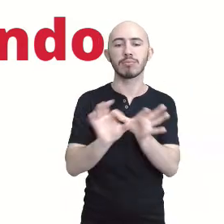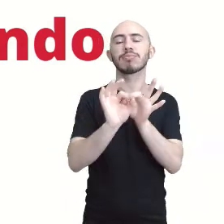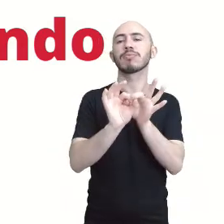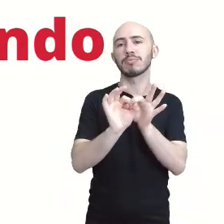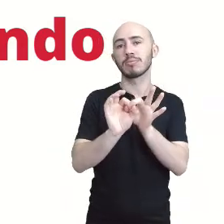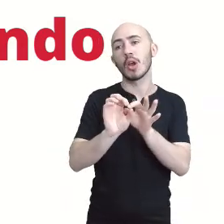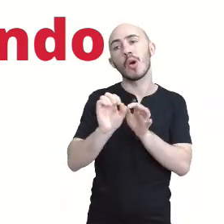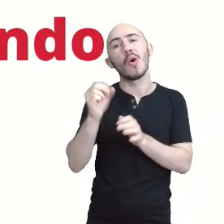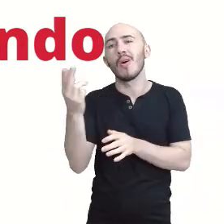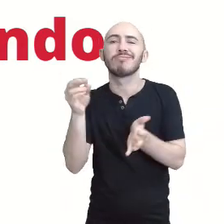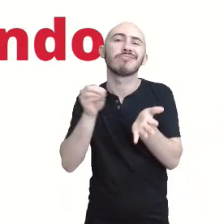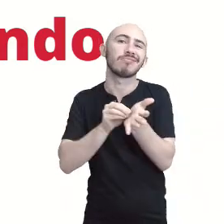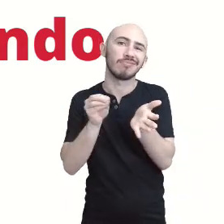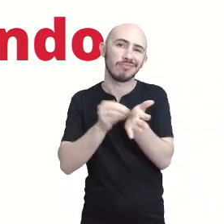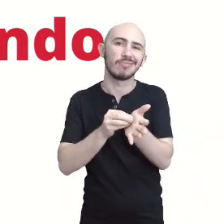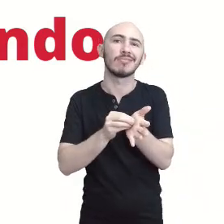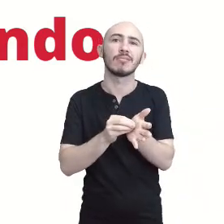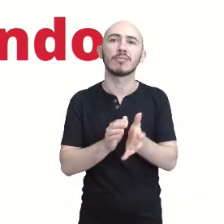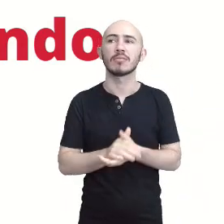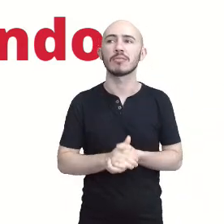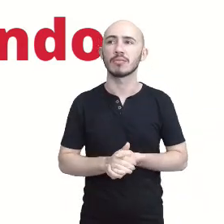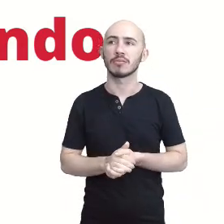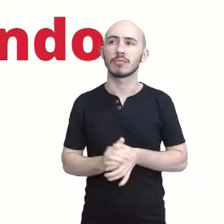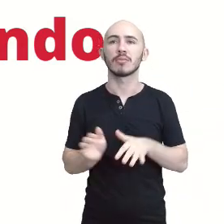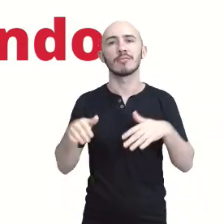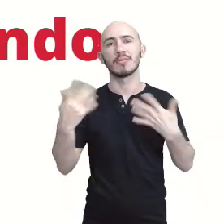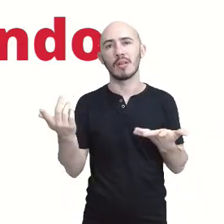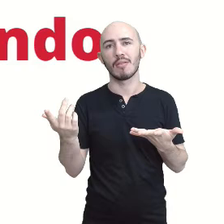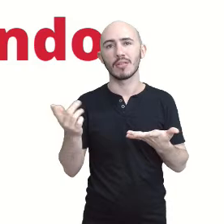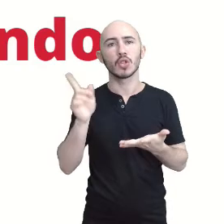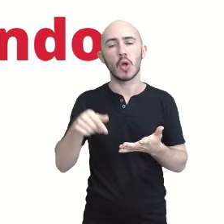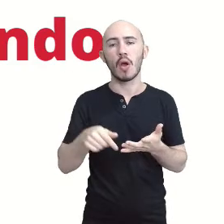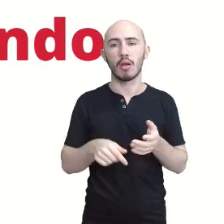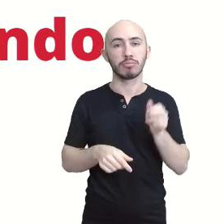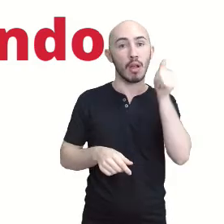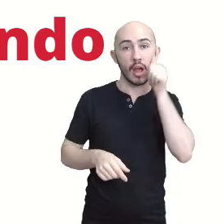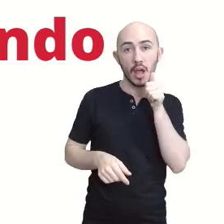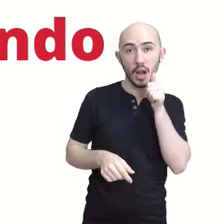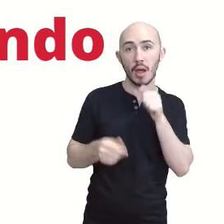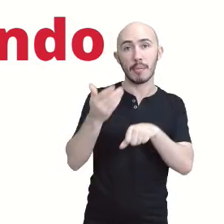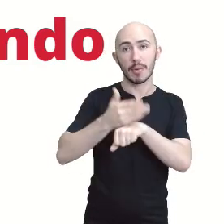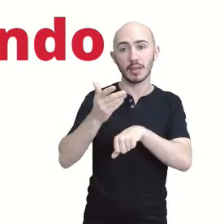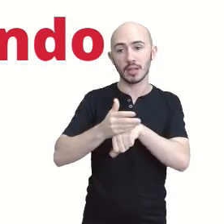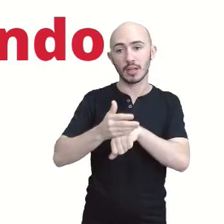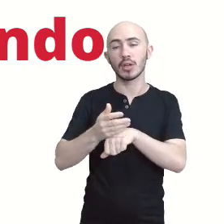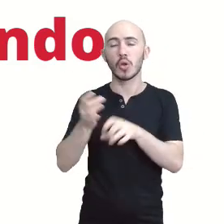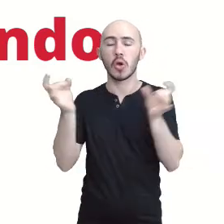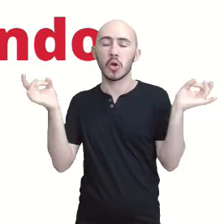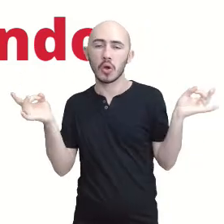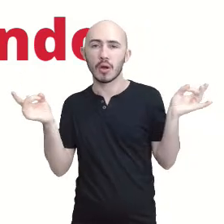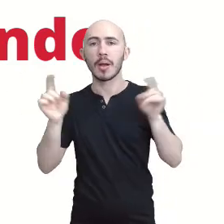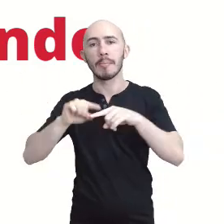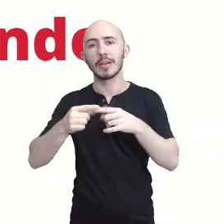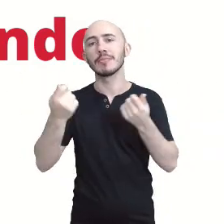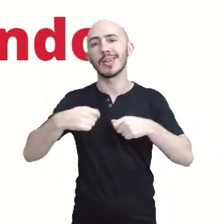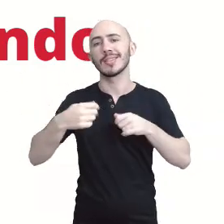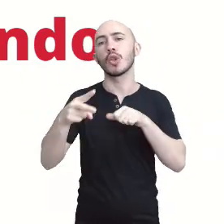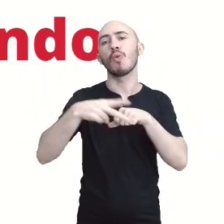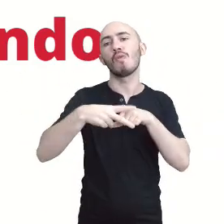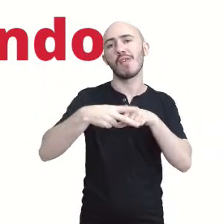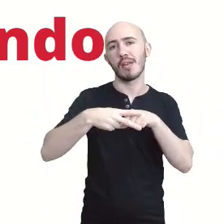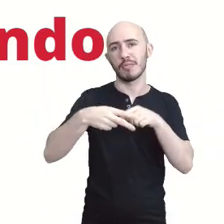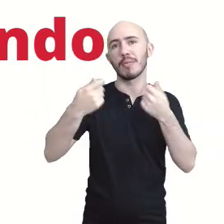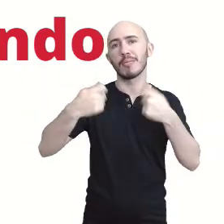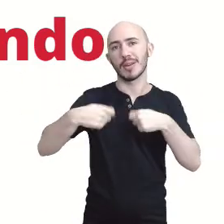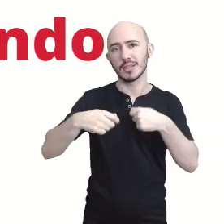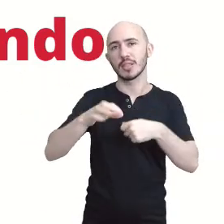ficar faltando alguma coisa. Ela praticando yoga, né? Ela está praticando yoga. Então, se é o meu verbo to be aqui, eu perco